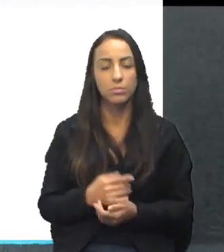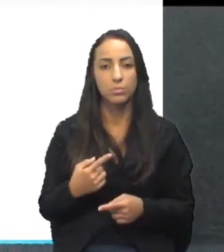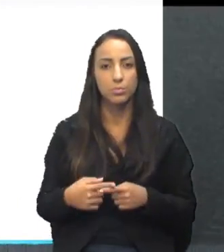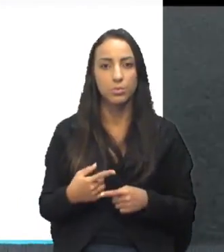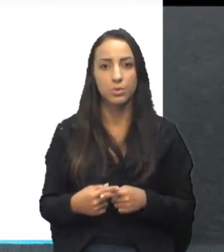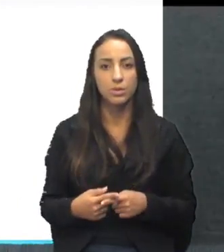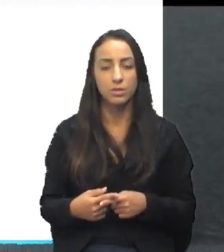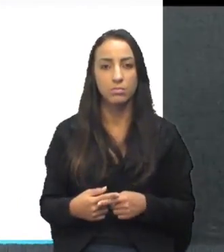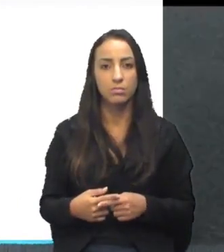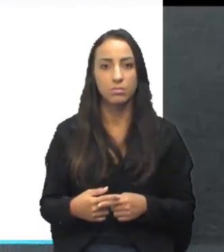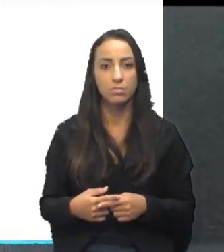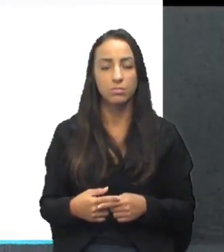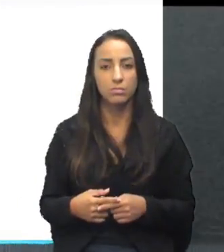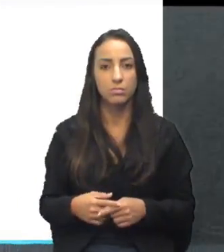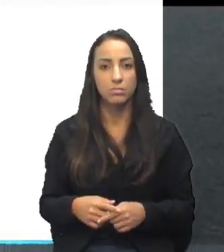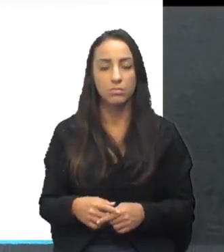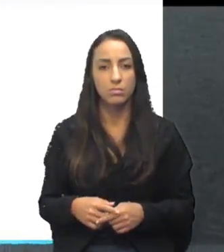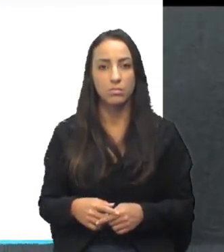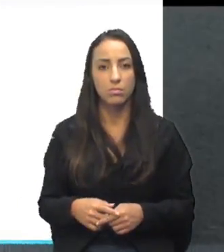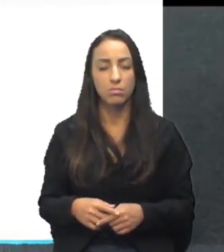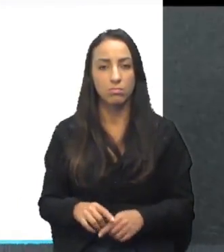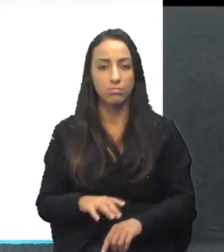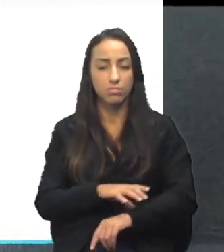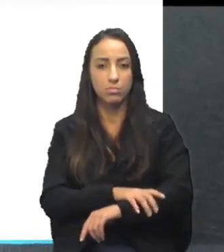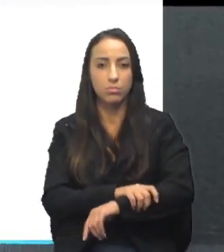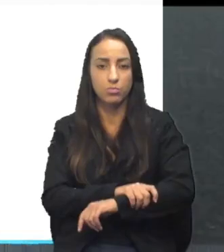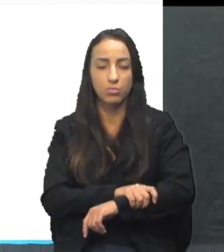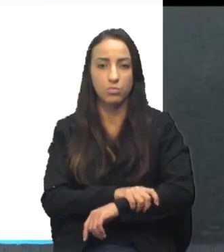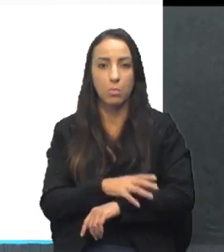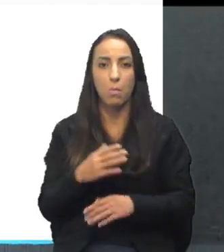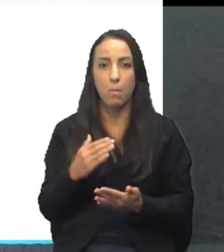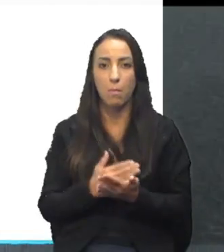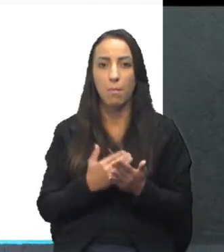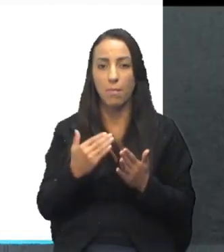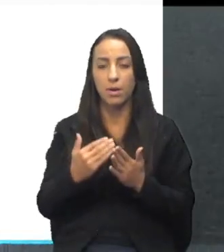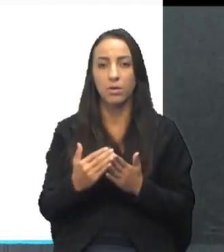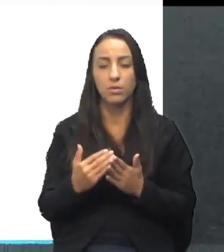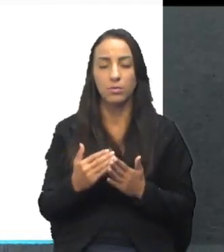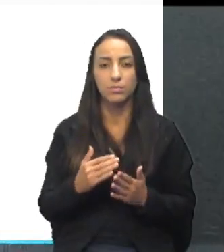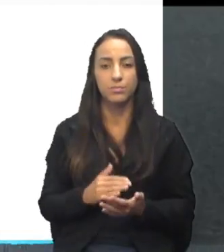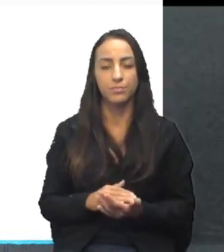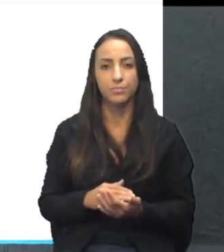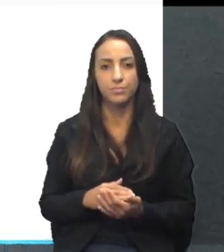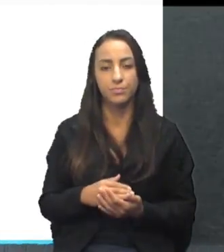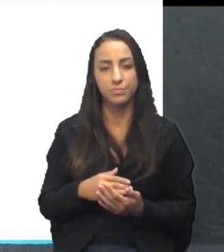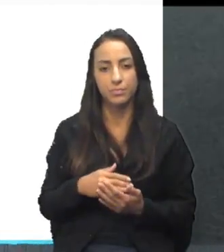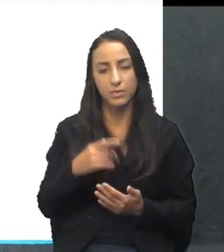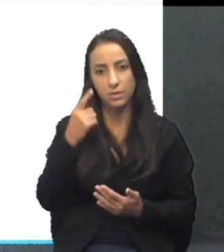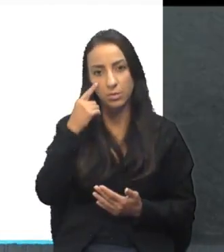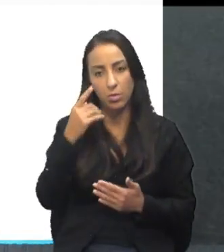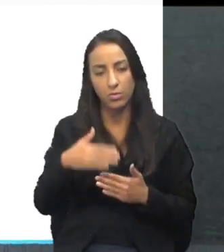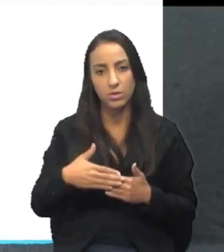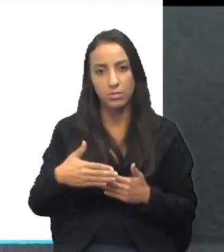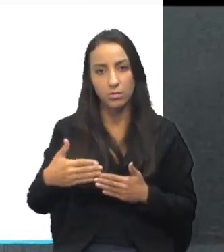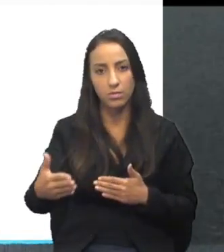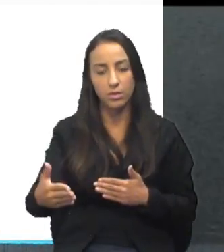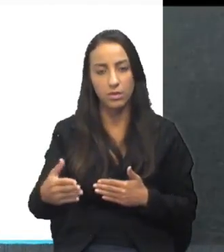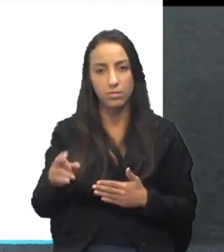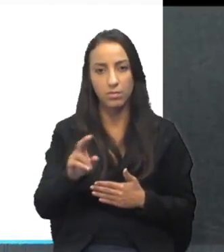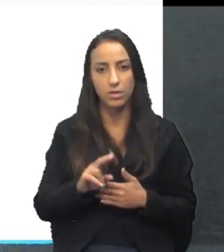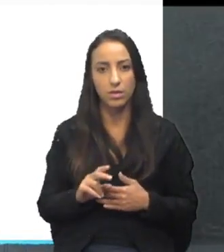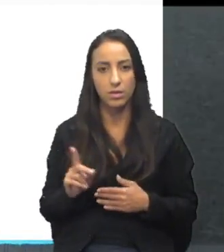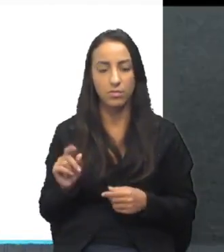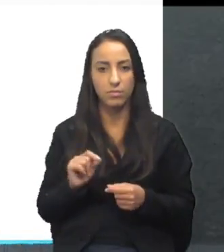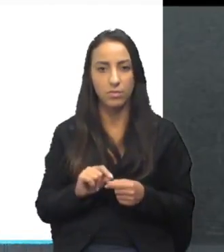uma segurança maior do que a espiral normal. Você vai ver na realização da técnica que